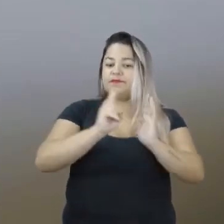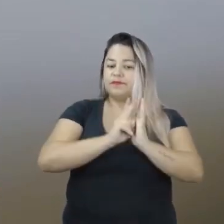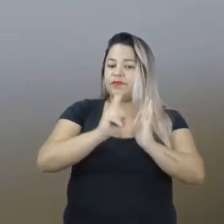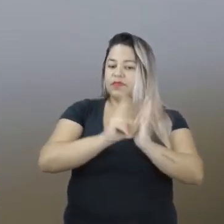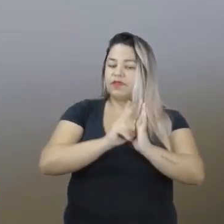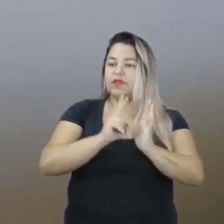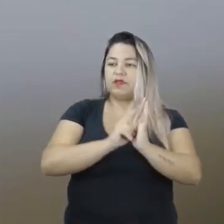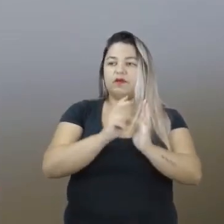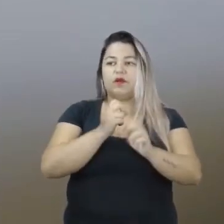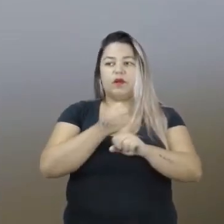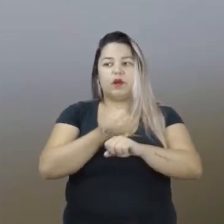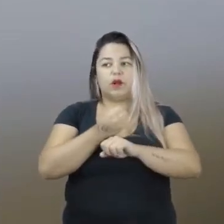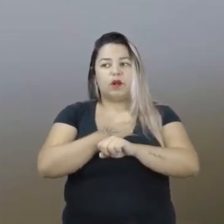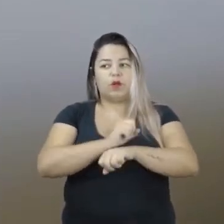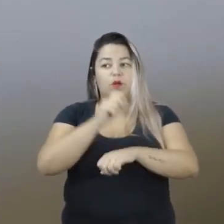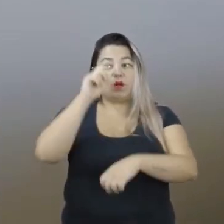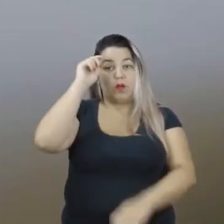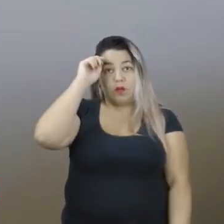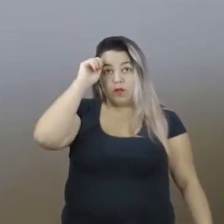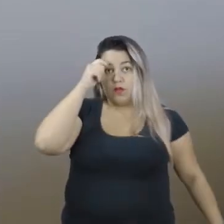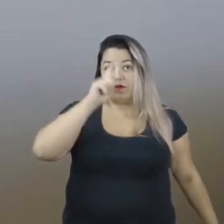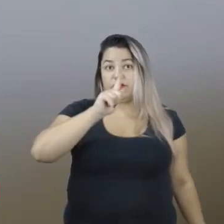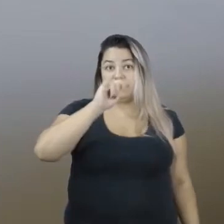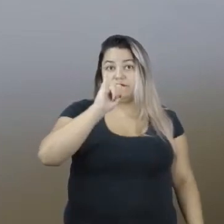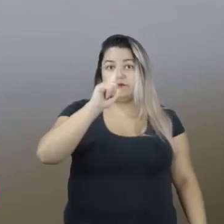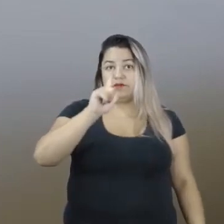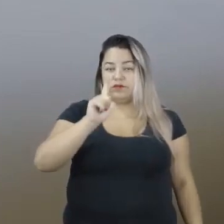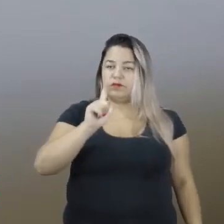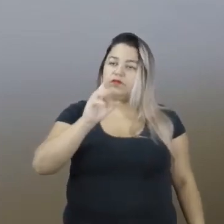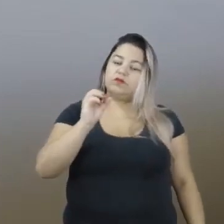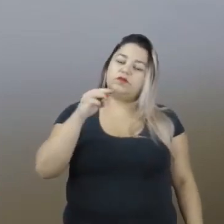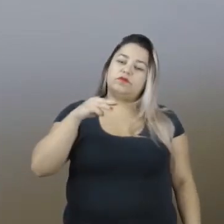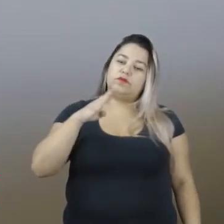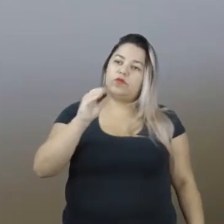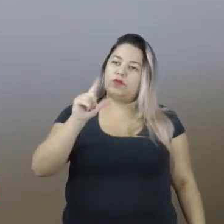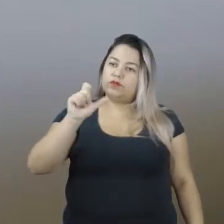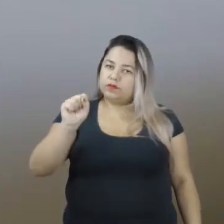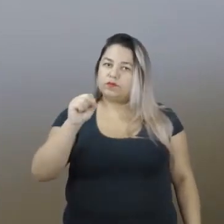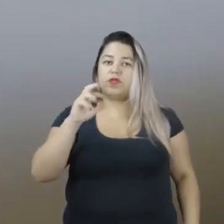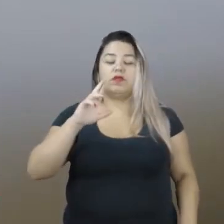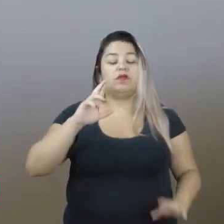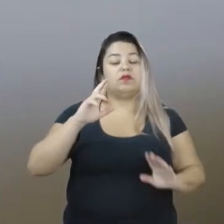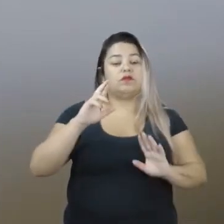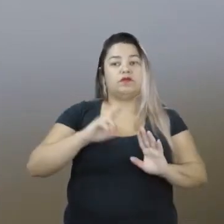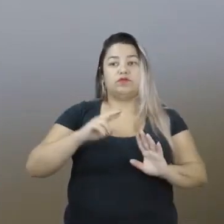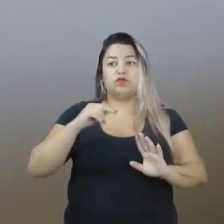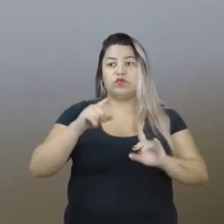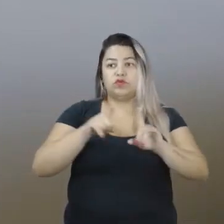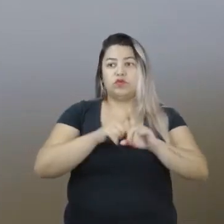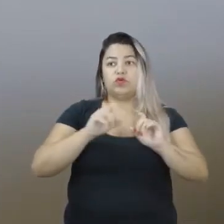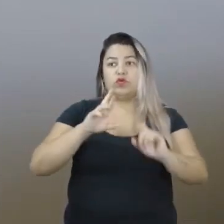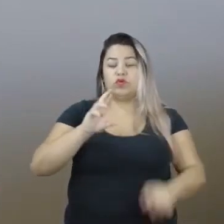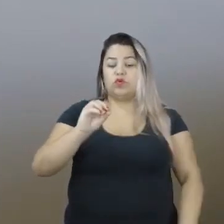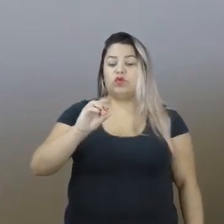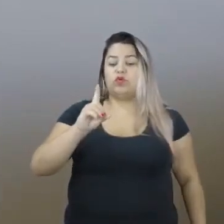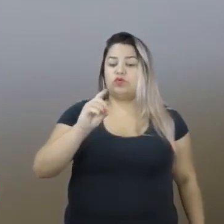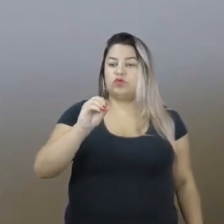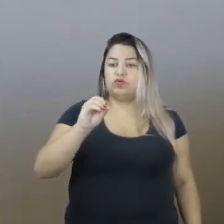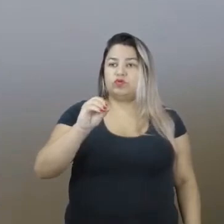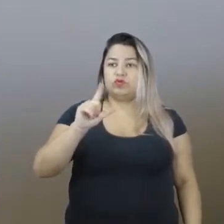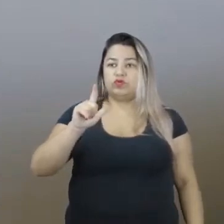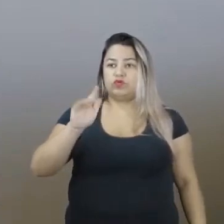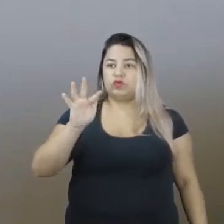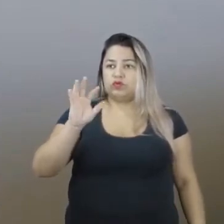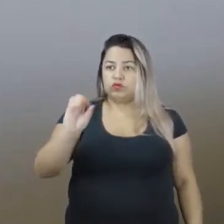quilombolas. Aprovamos aqui no Senado, eu fui o autor, relator foi o nosso líder, Rodolfo Rodrigues, que a